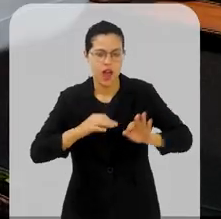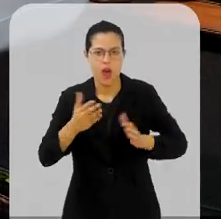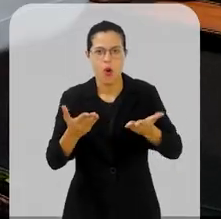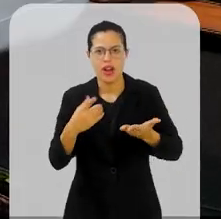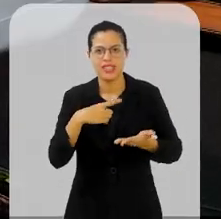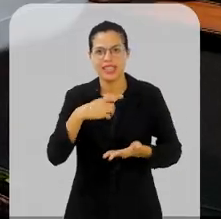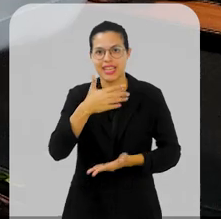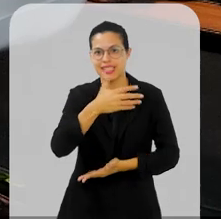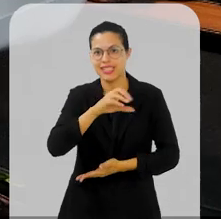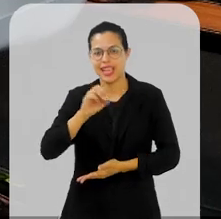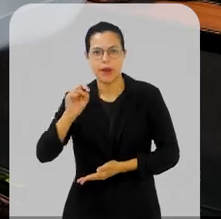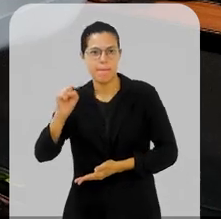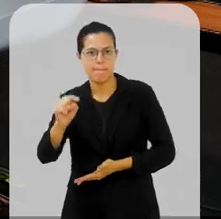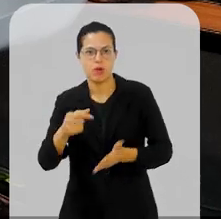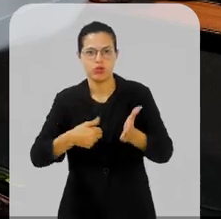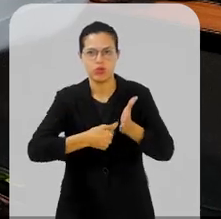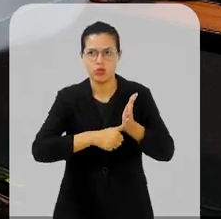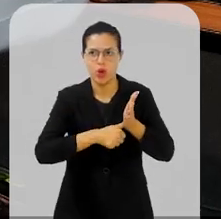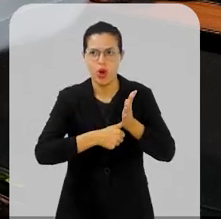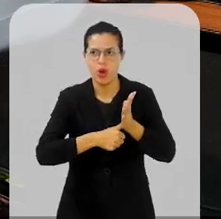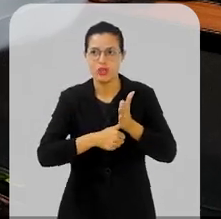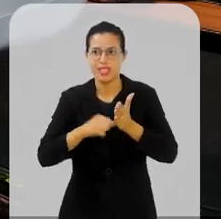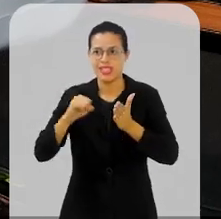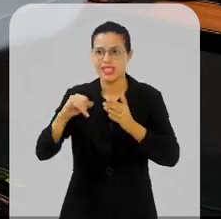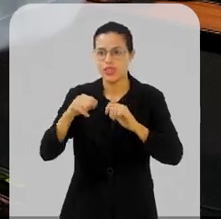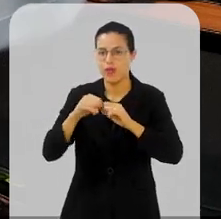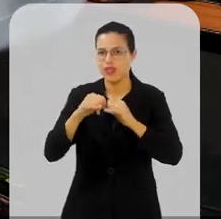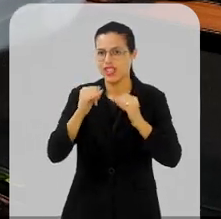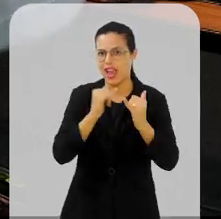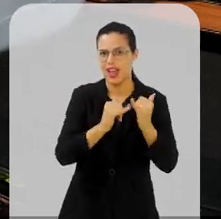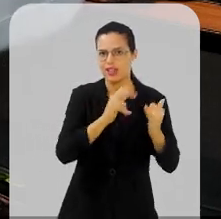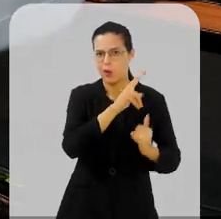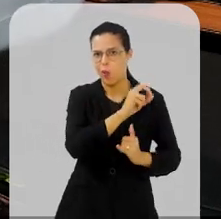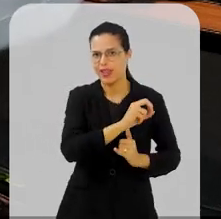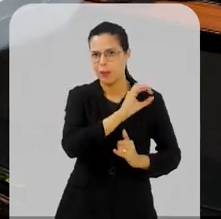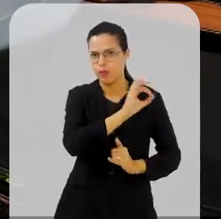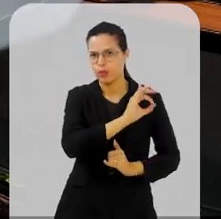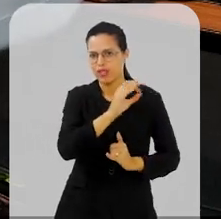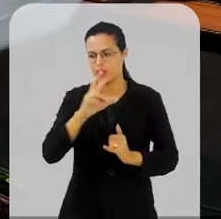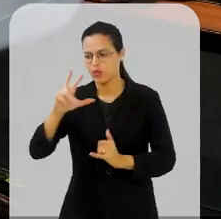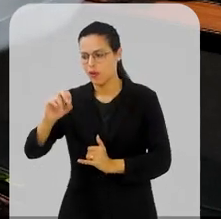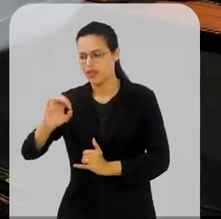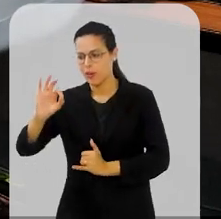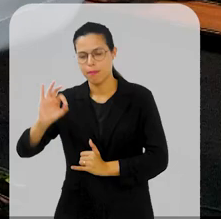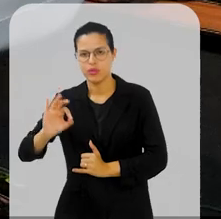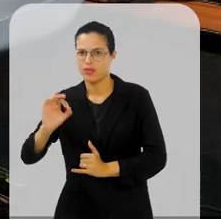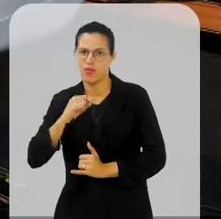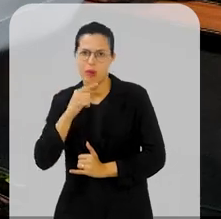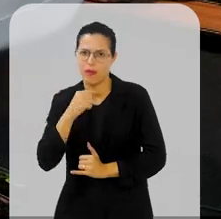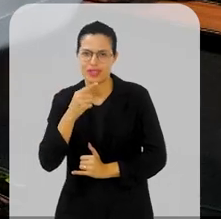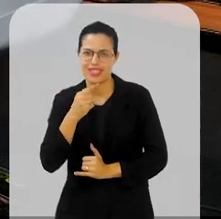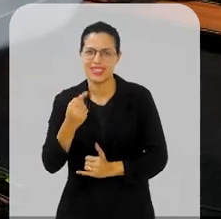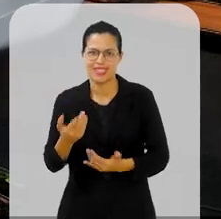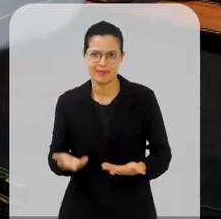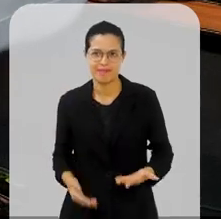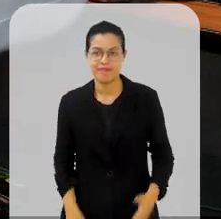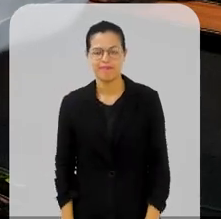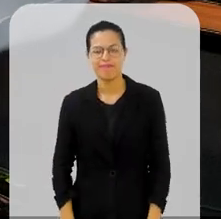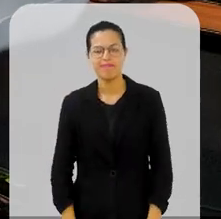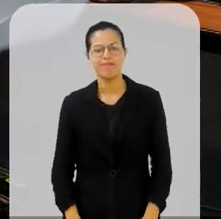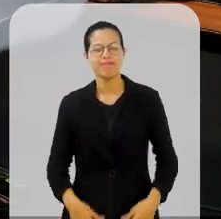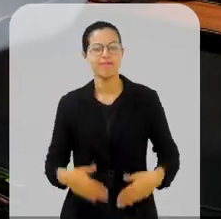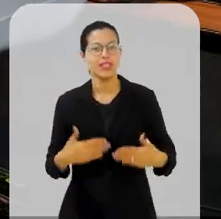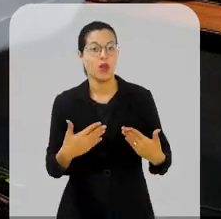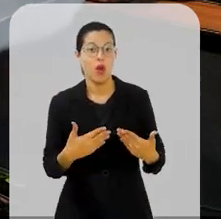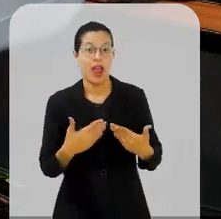tenho 100 mil lá, sócios, tá, beleza. Mas se eu fizer 66, não vou conseguir isso. E aí, deputado? Me dá um contraditório? Agora?